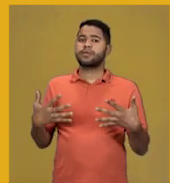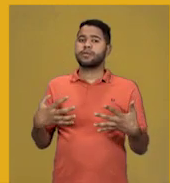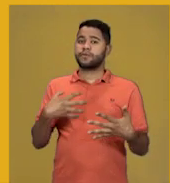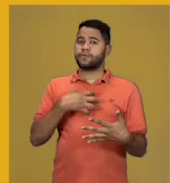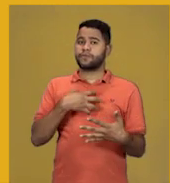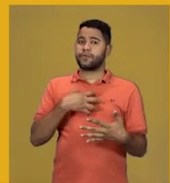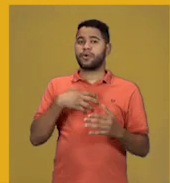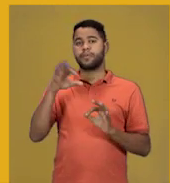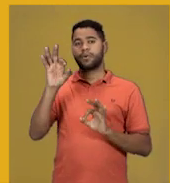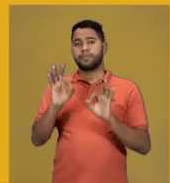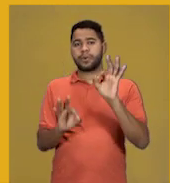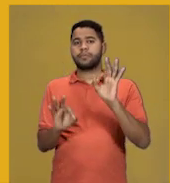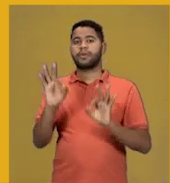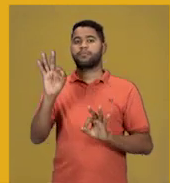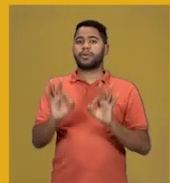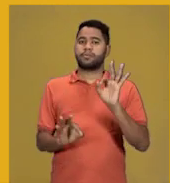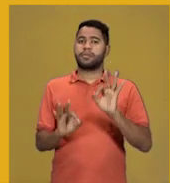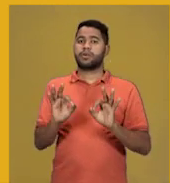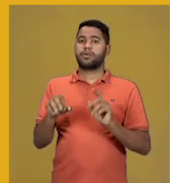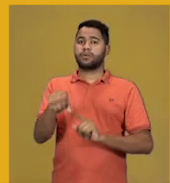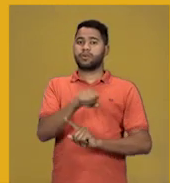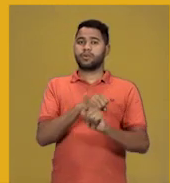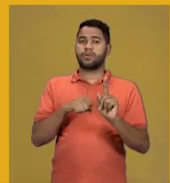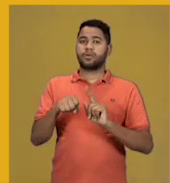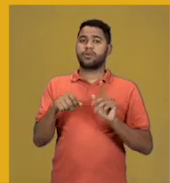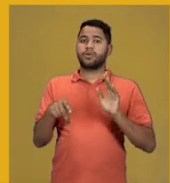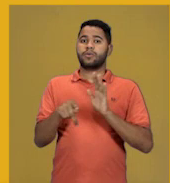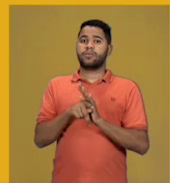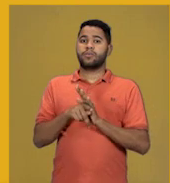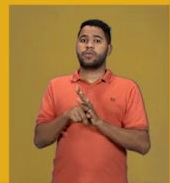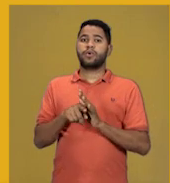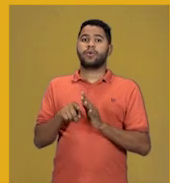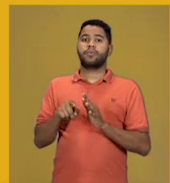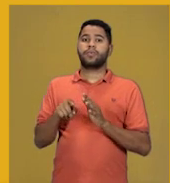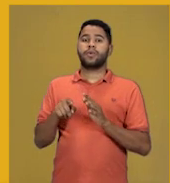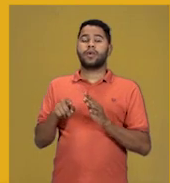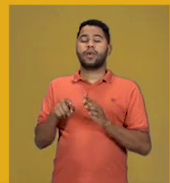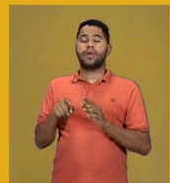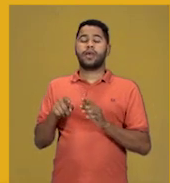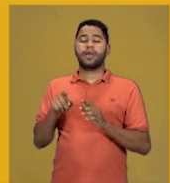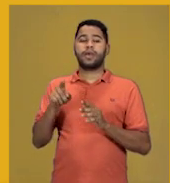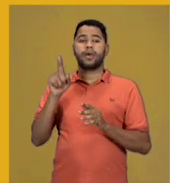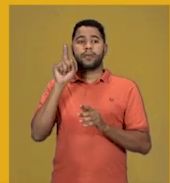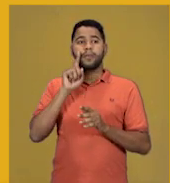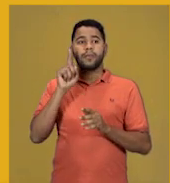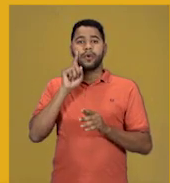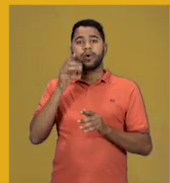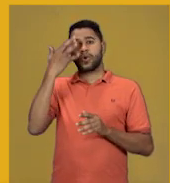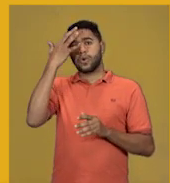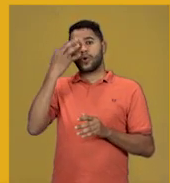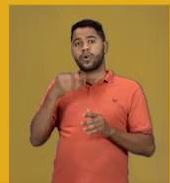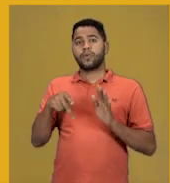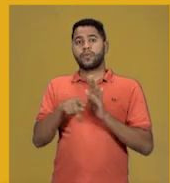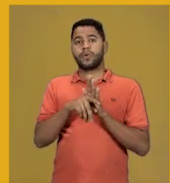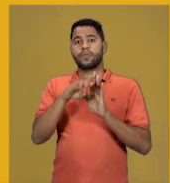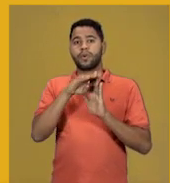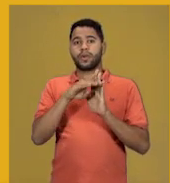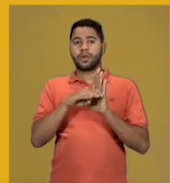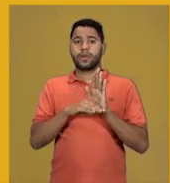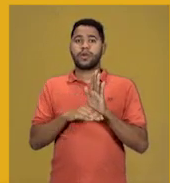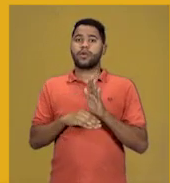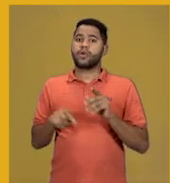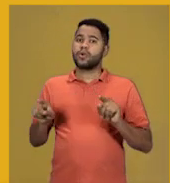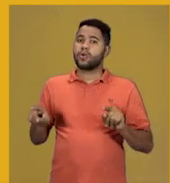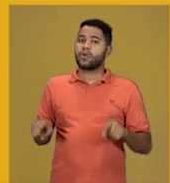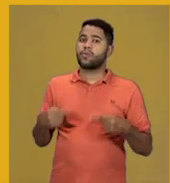formas de organização das sociedades americanas do tempo da conquista, com vista à compreensão dos mecanismos de alianças,